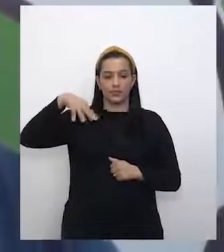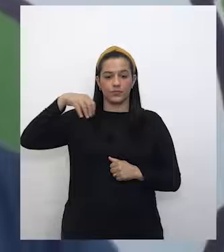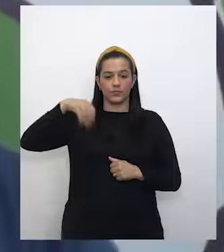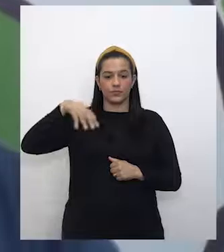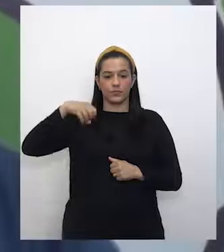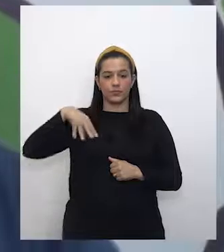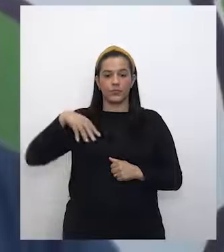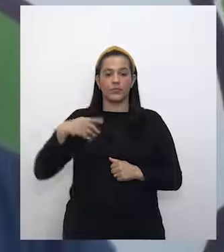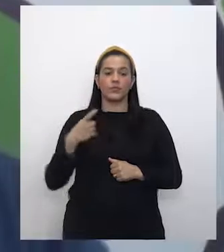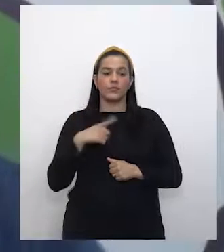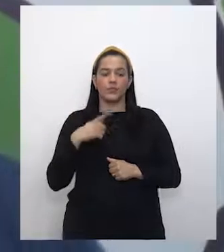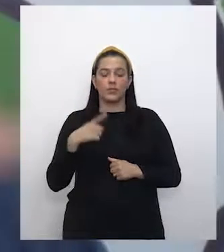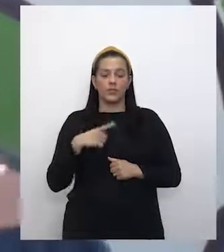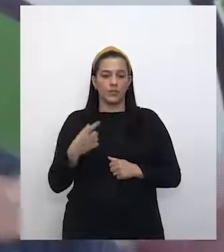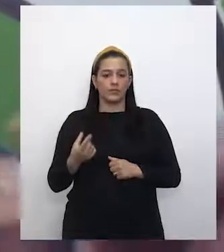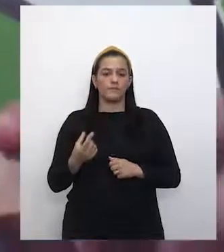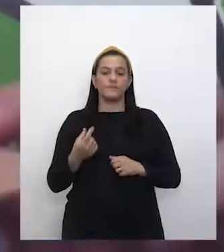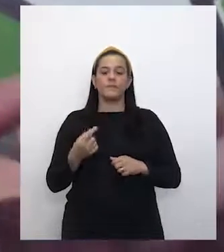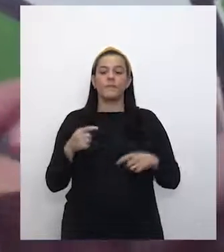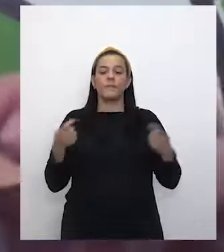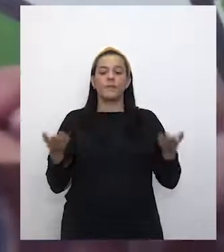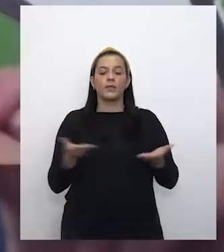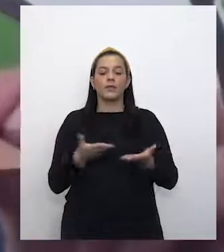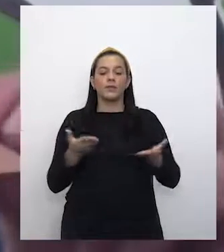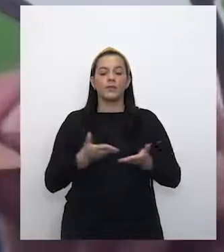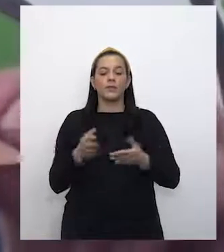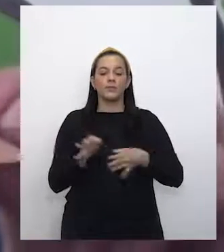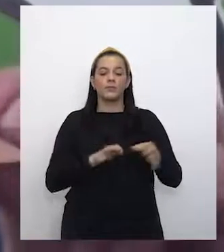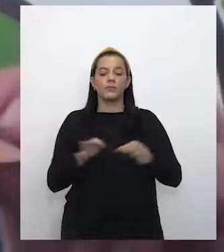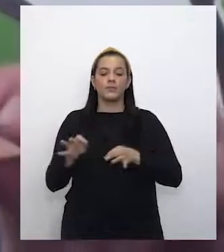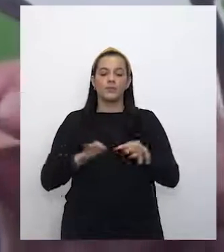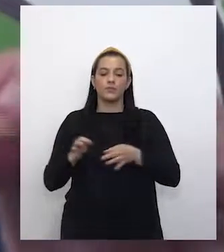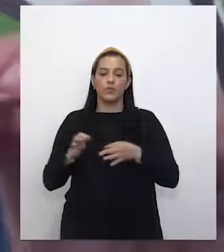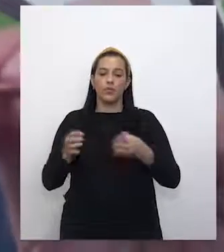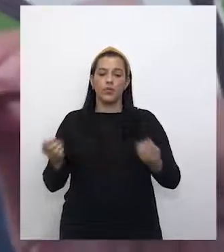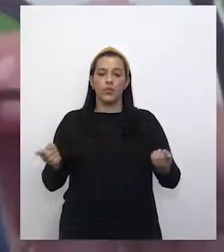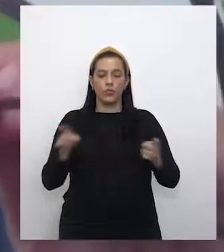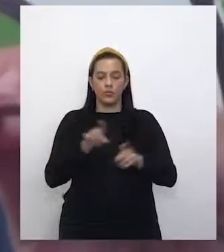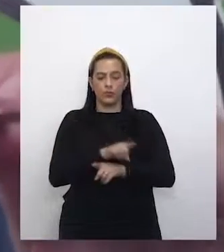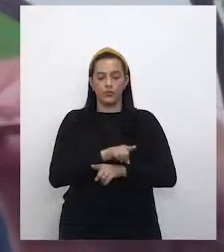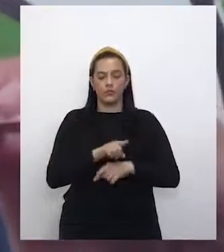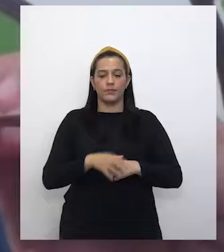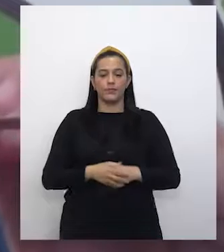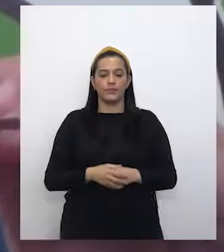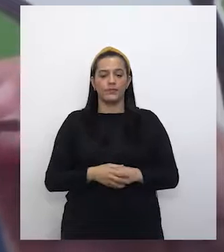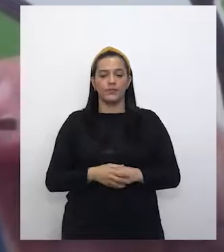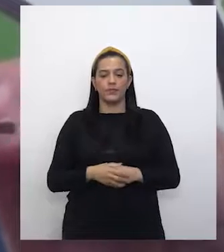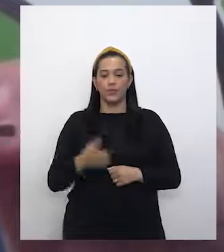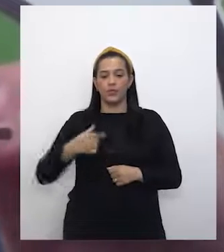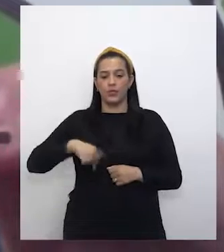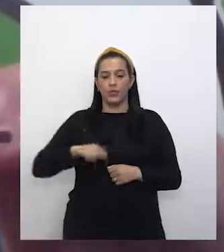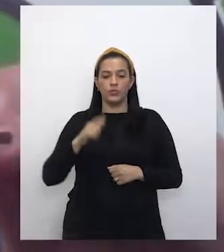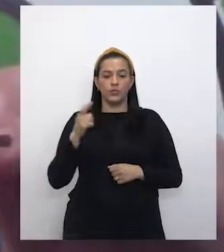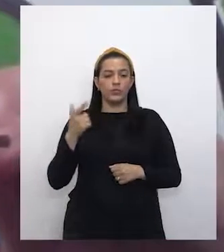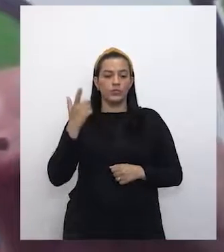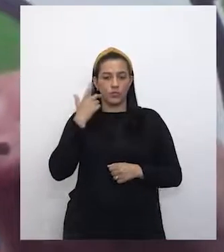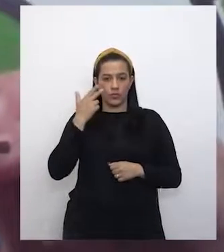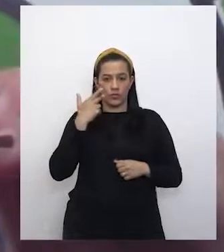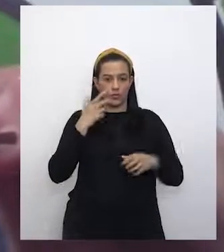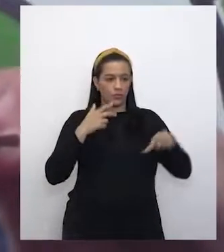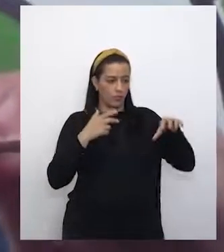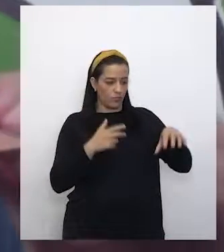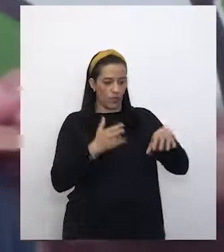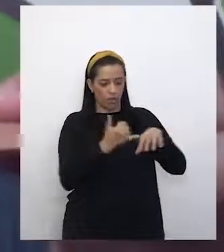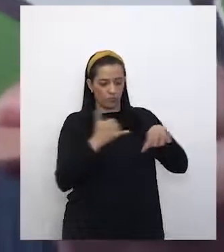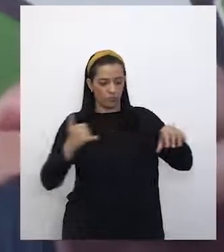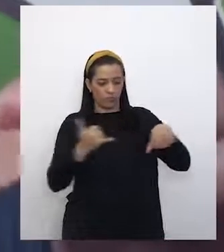diodo, emissor de luz, então nós vamos fazer o processo contrário. Então, nós estamos acostumados a ver uma fonte de